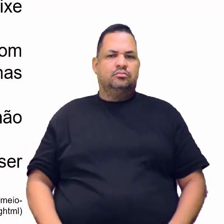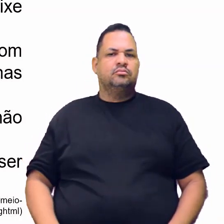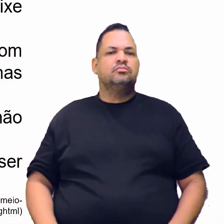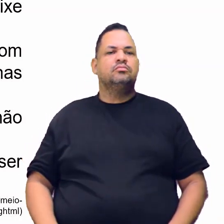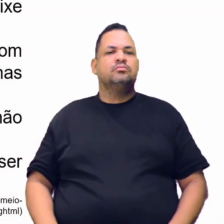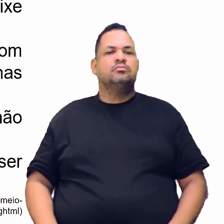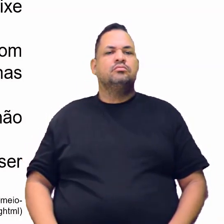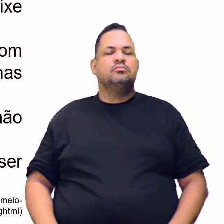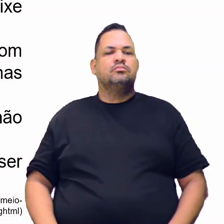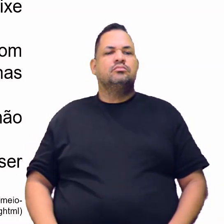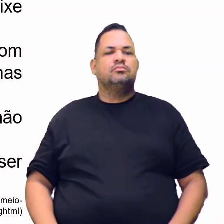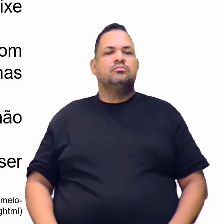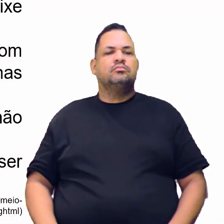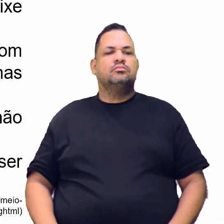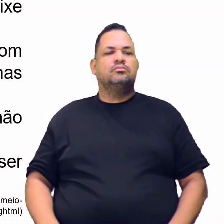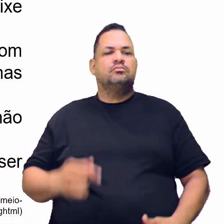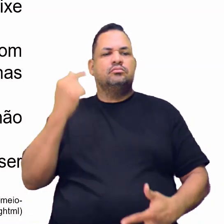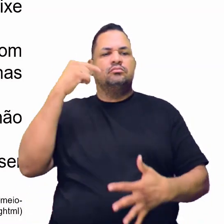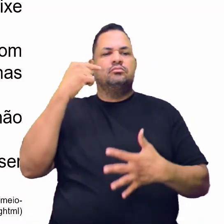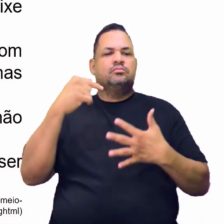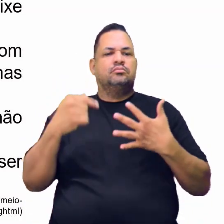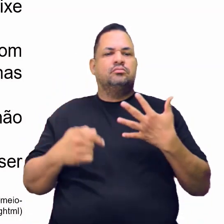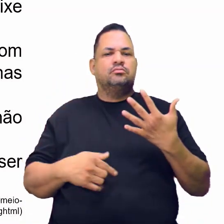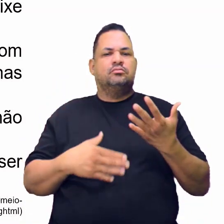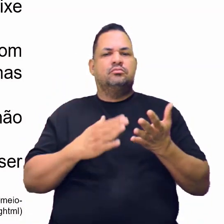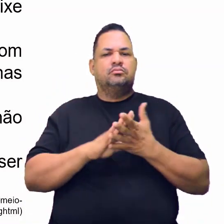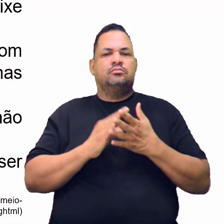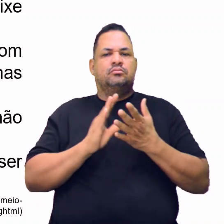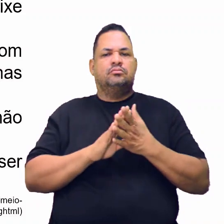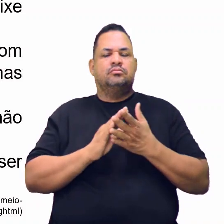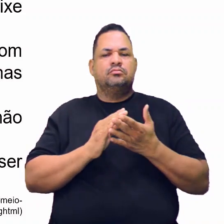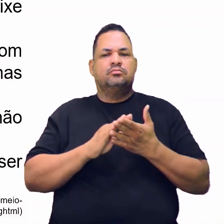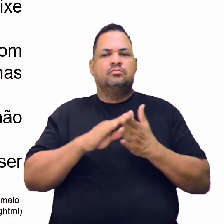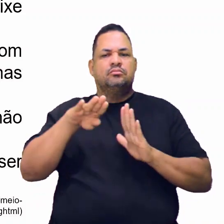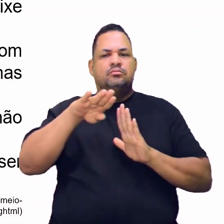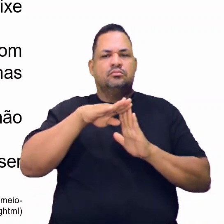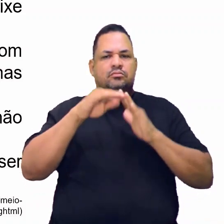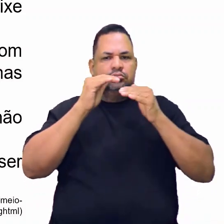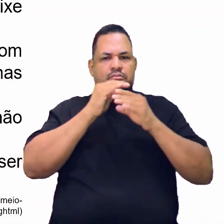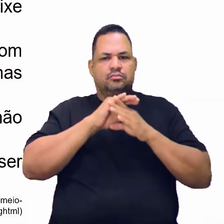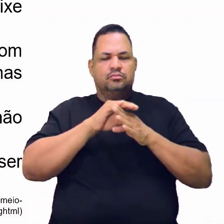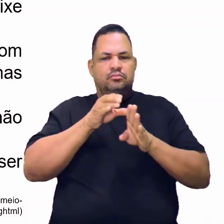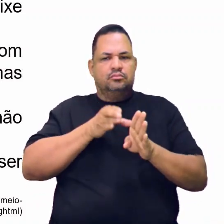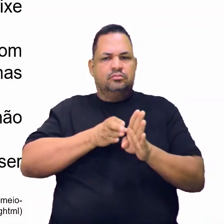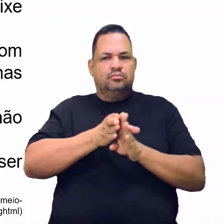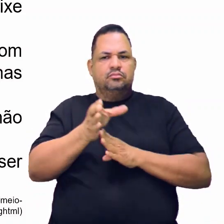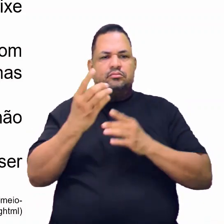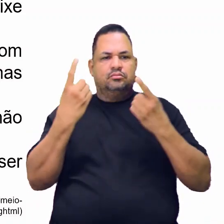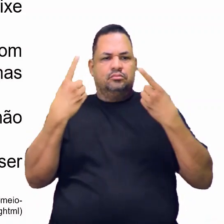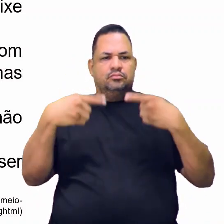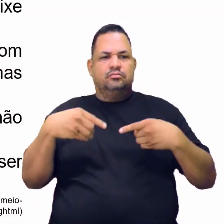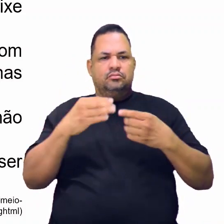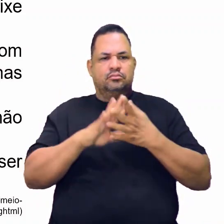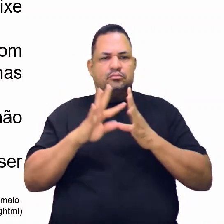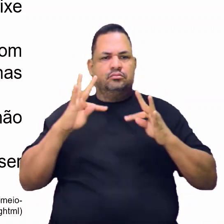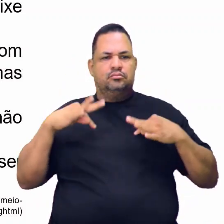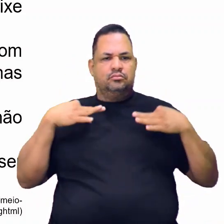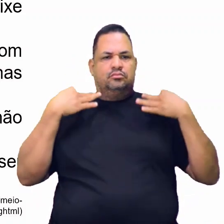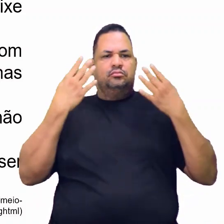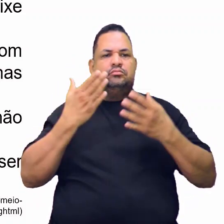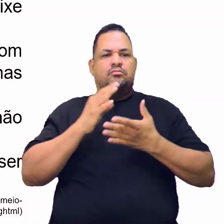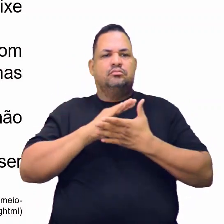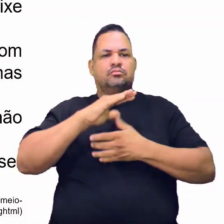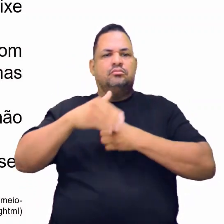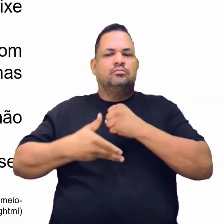você vai observar os itens pelo guia do desafio Turismo Sustentável. Primeiro,